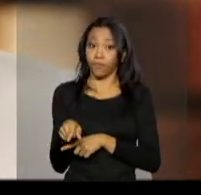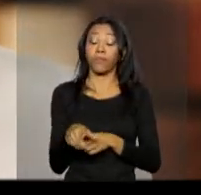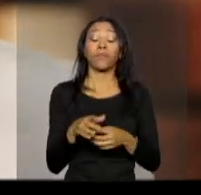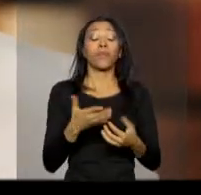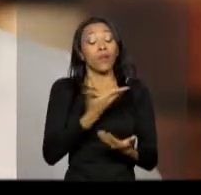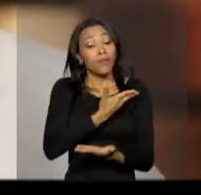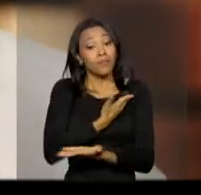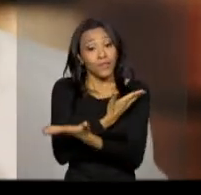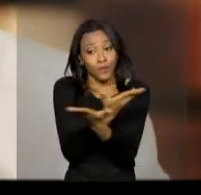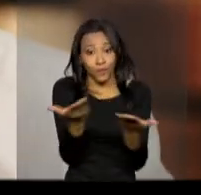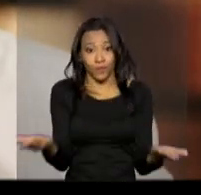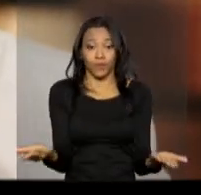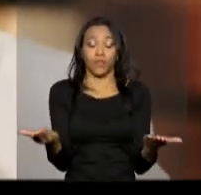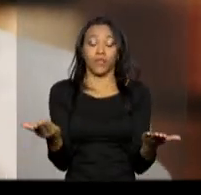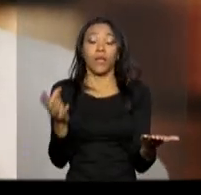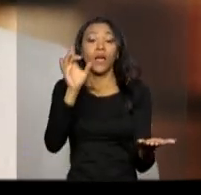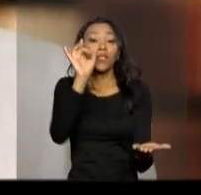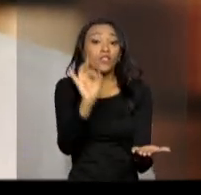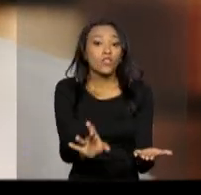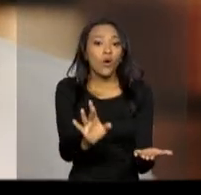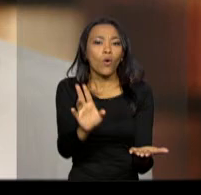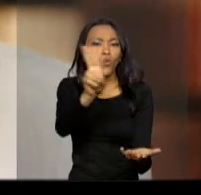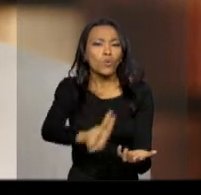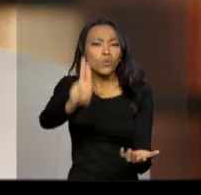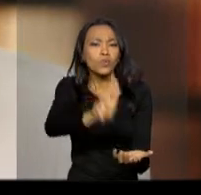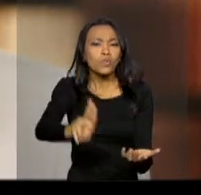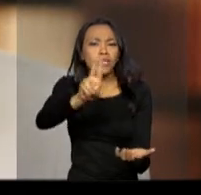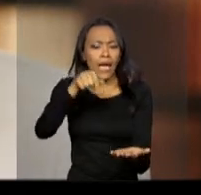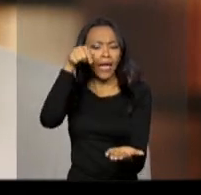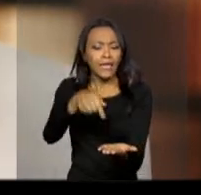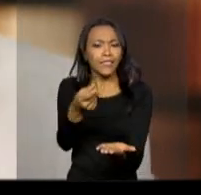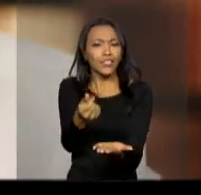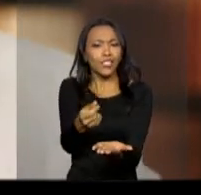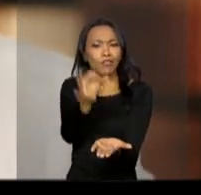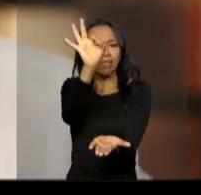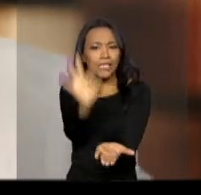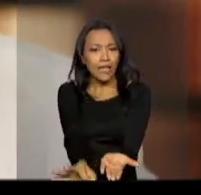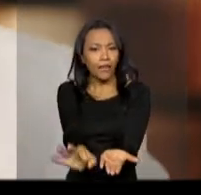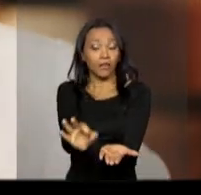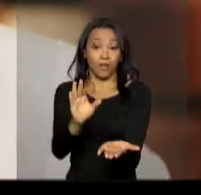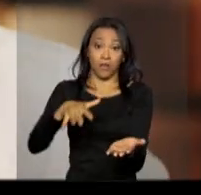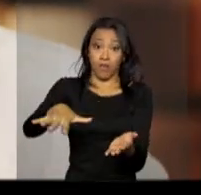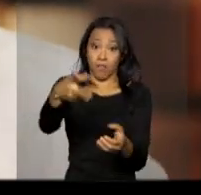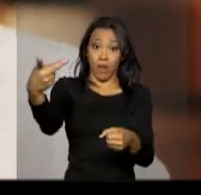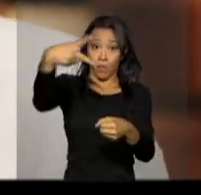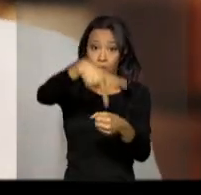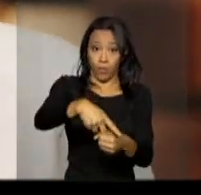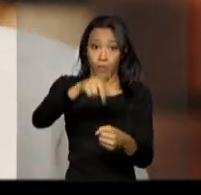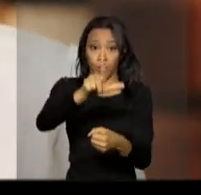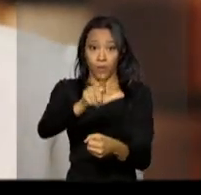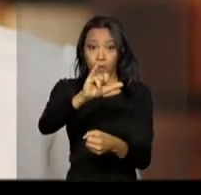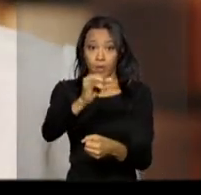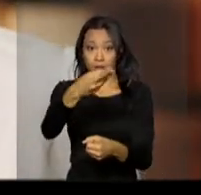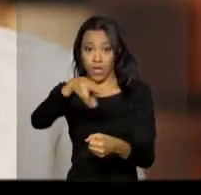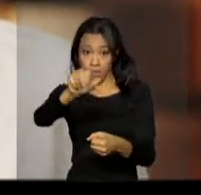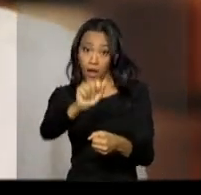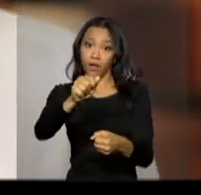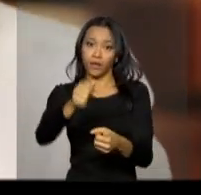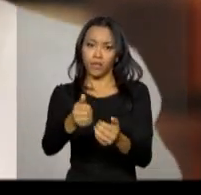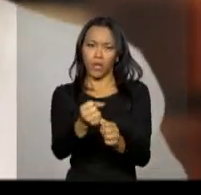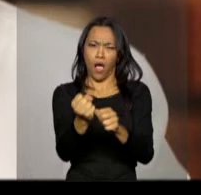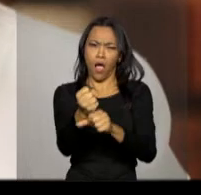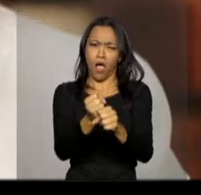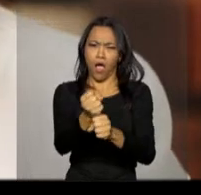amigos, bastaria a aplicação correta desses recursos para Libra produzir, nos próximos anos,